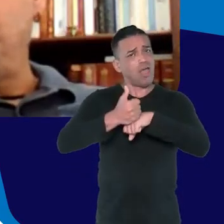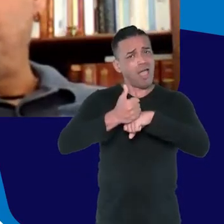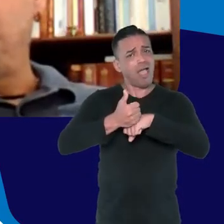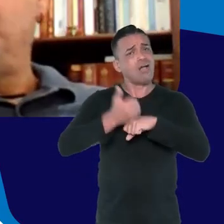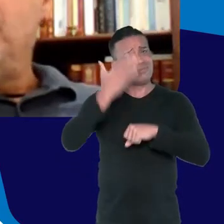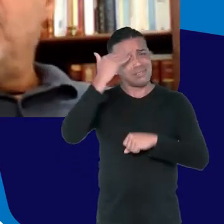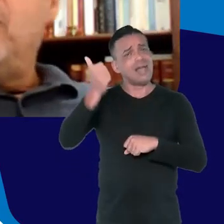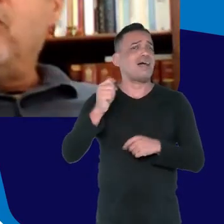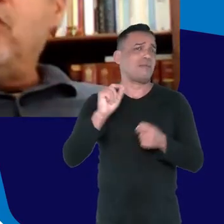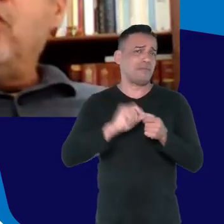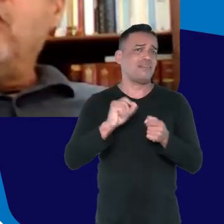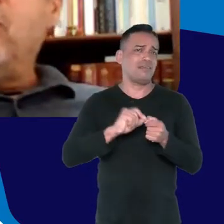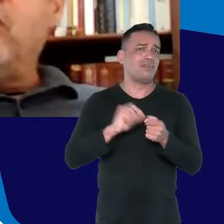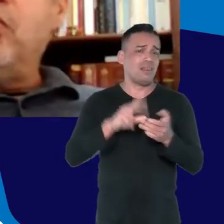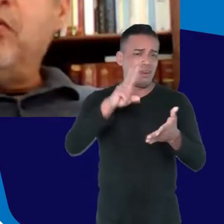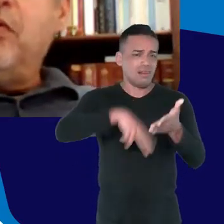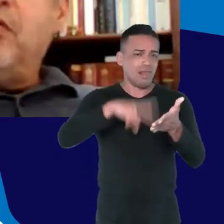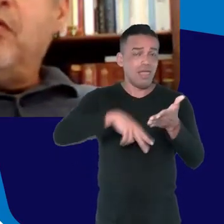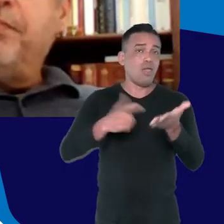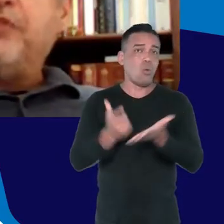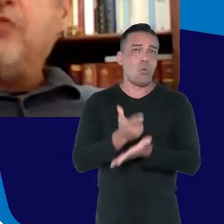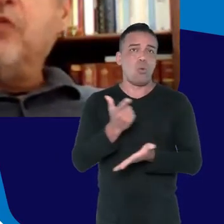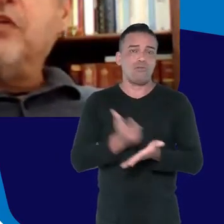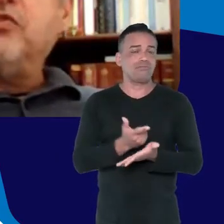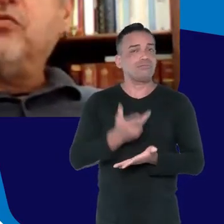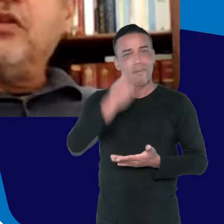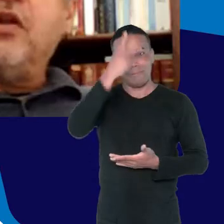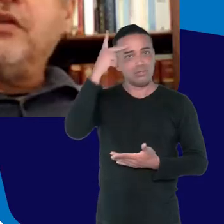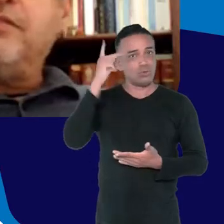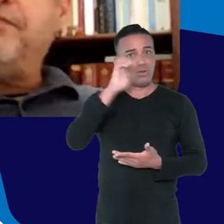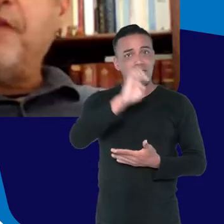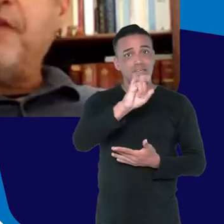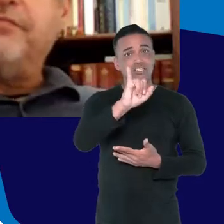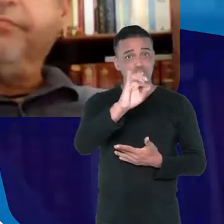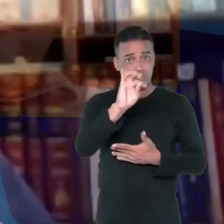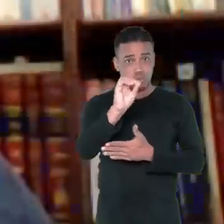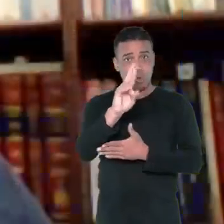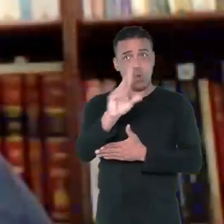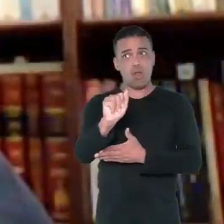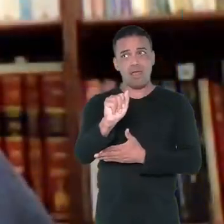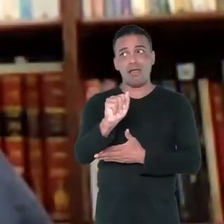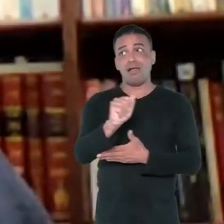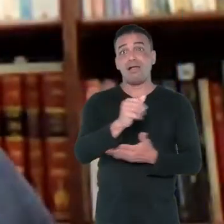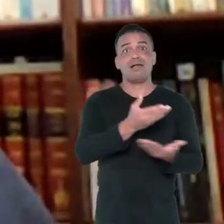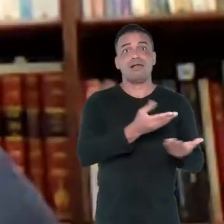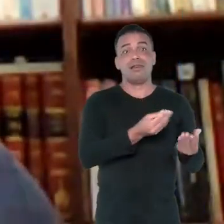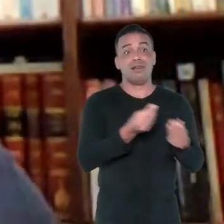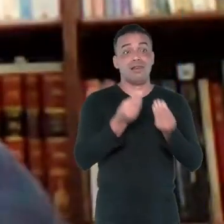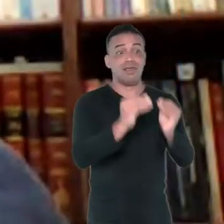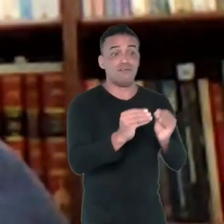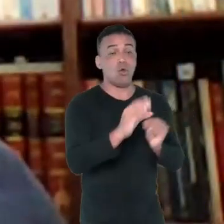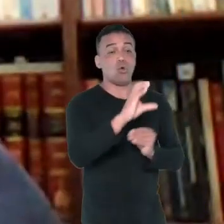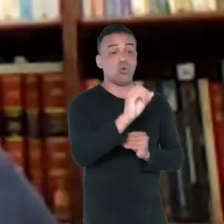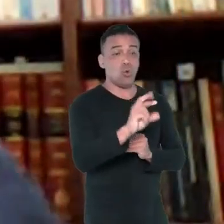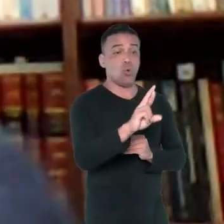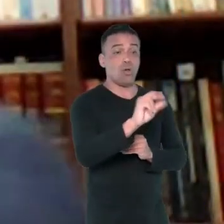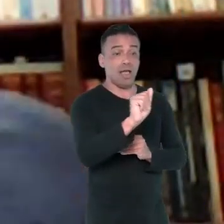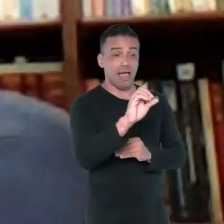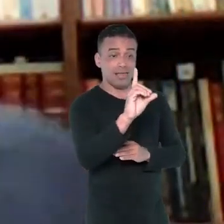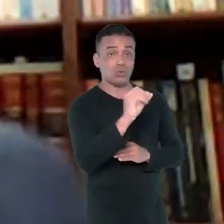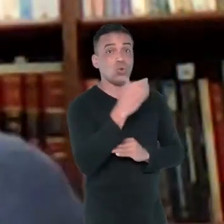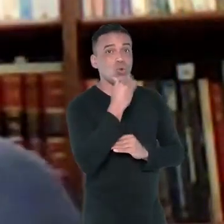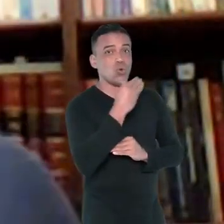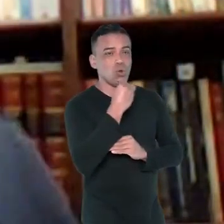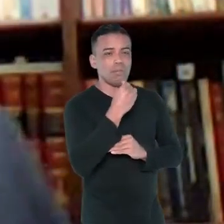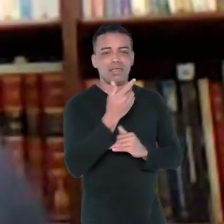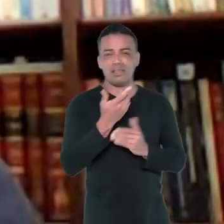leram o livro, o pessoal da editora, na hora que levou para o Conrado, eles já levaram uma ideia, então o